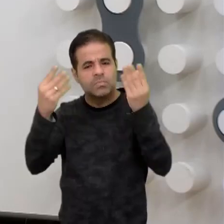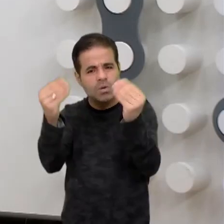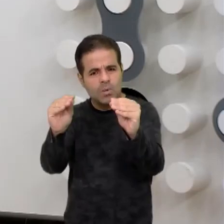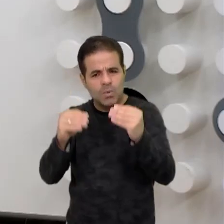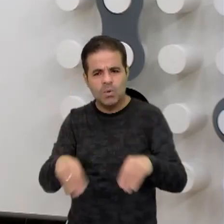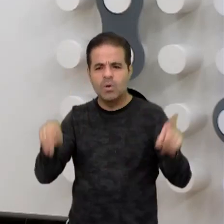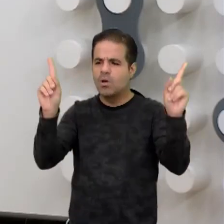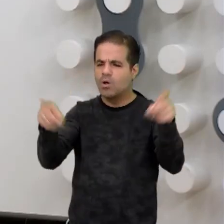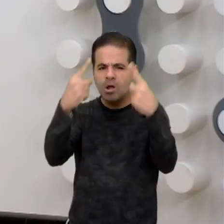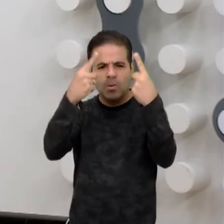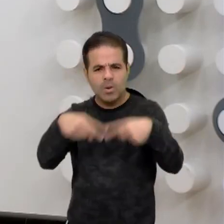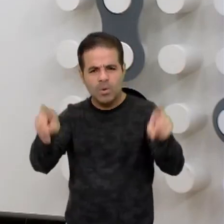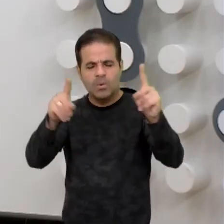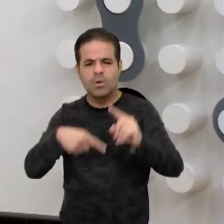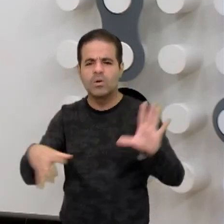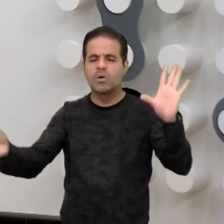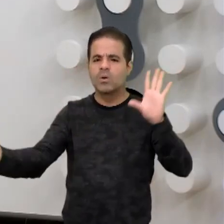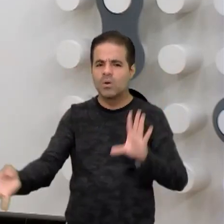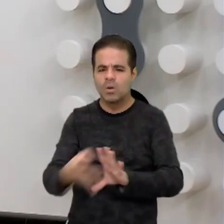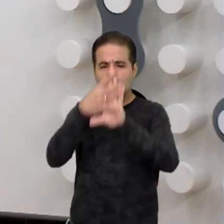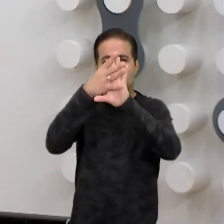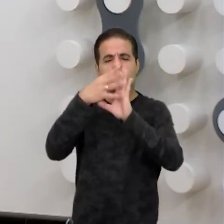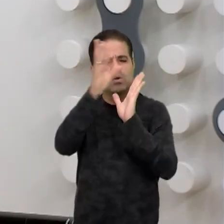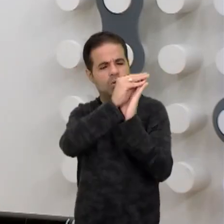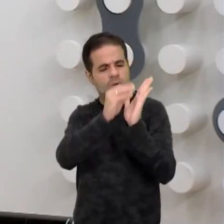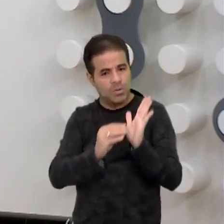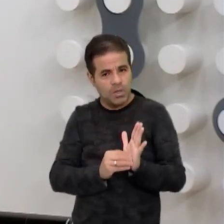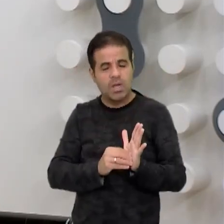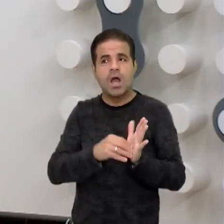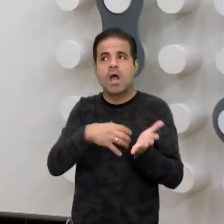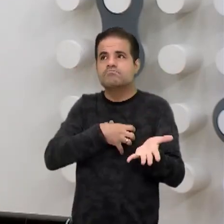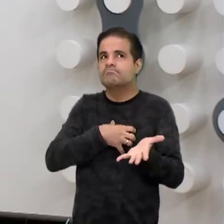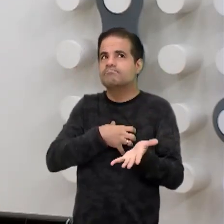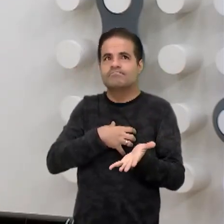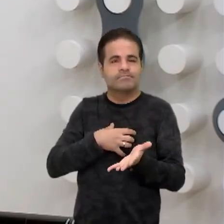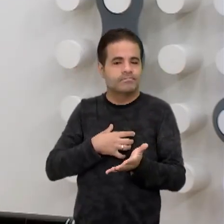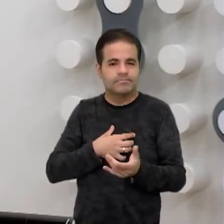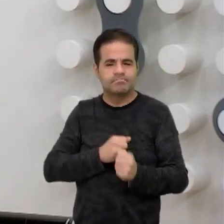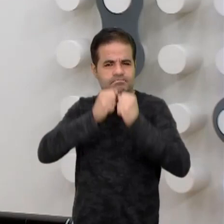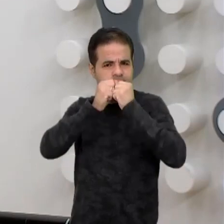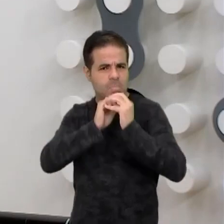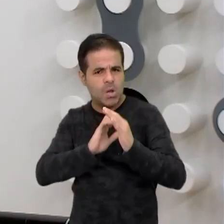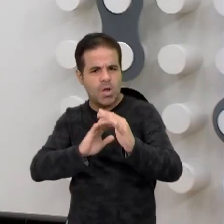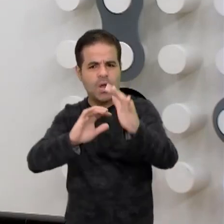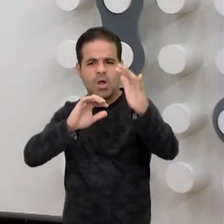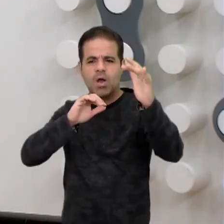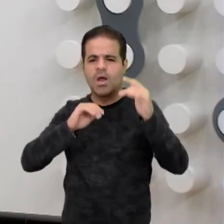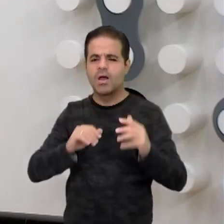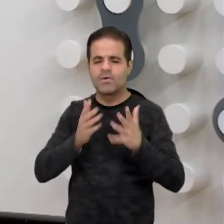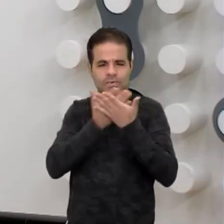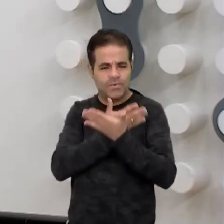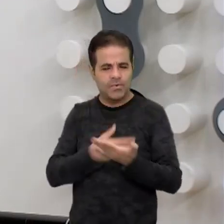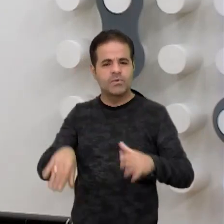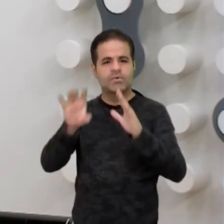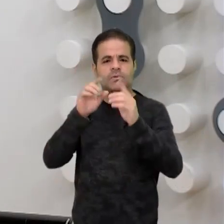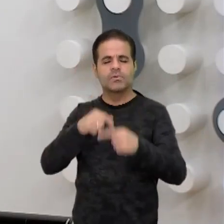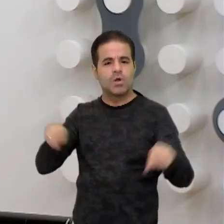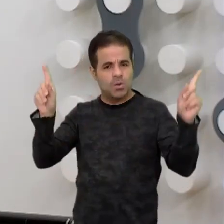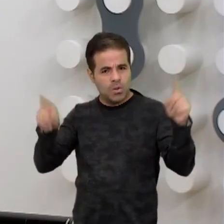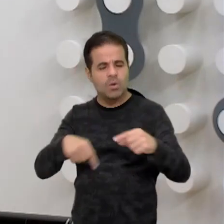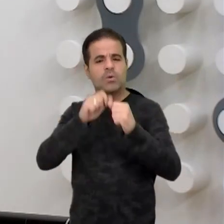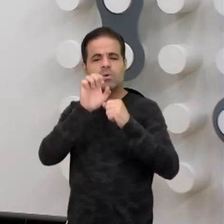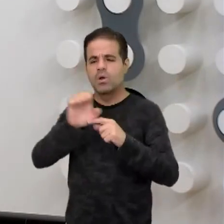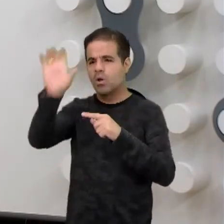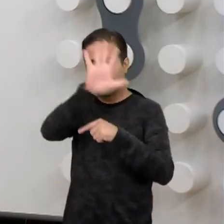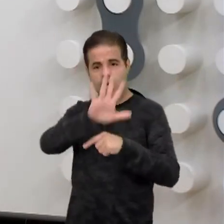essa música em palcos que são esses que tem esses holofotes dos concertos